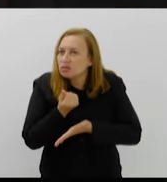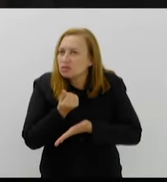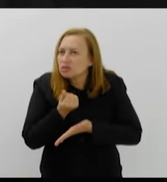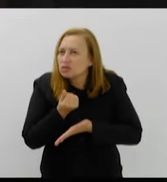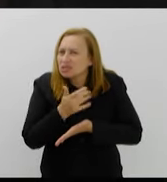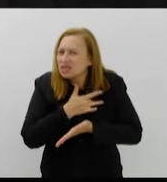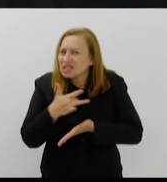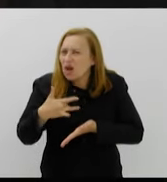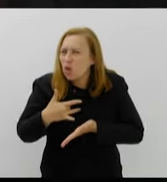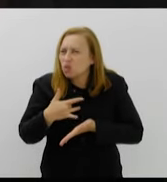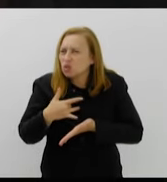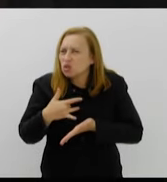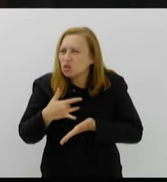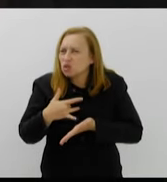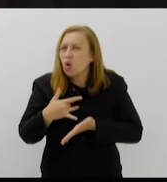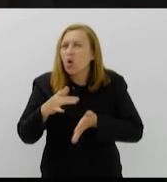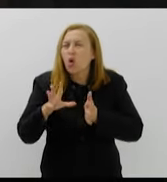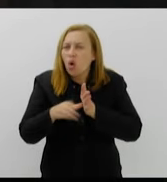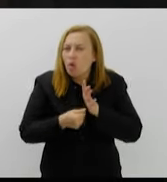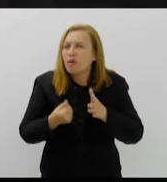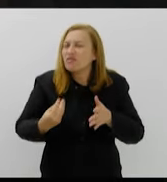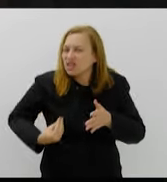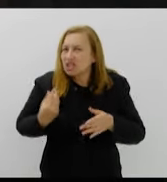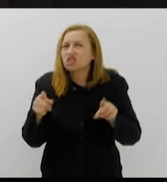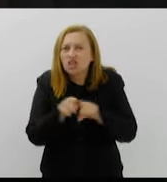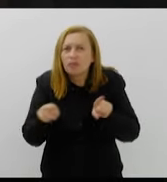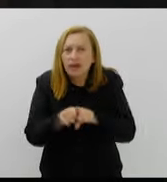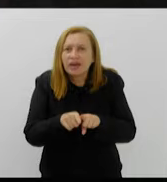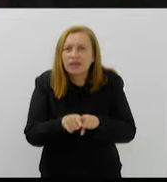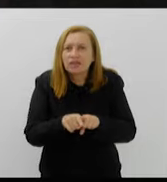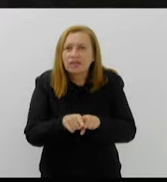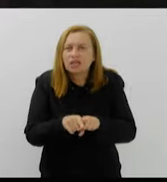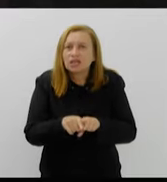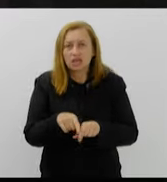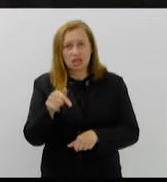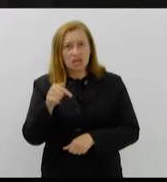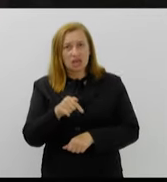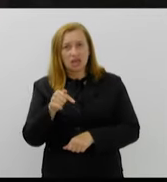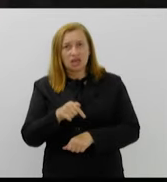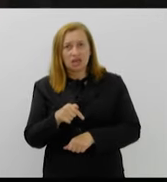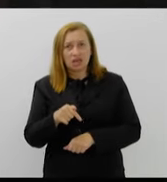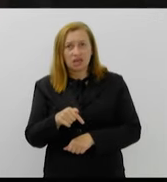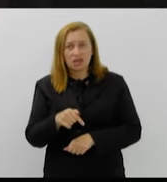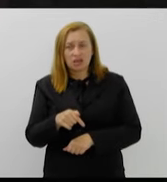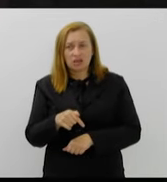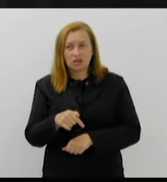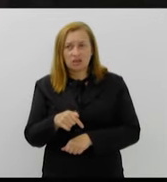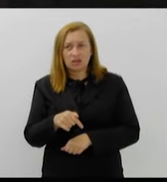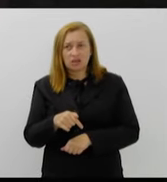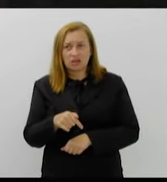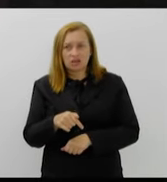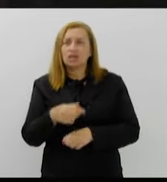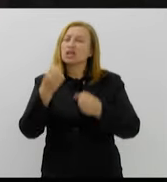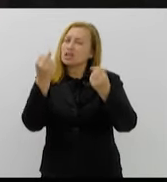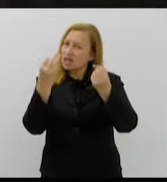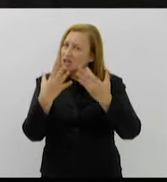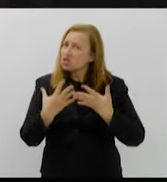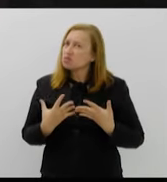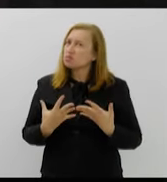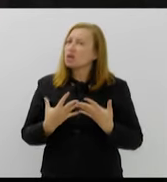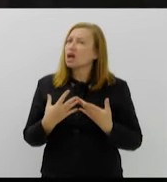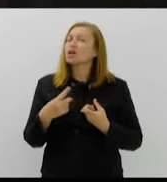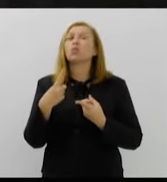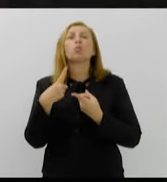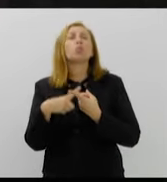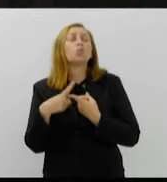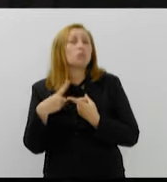rouba só dinheiro não rouba vidas rouba vidas e aqui está explicado o